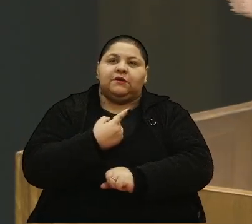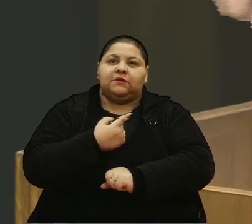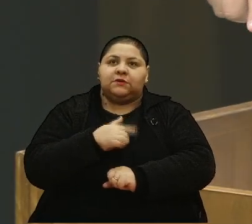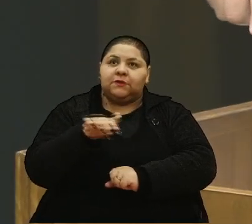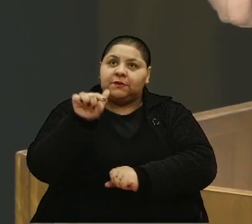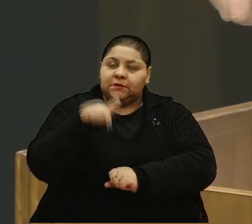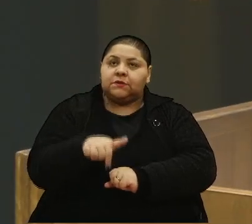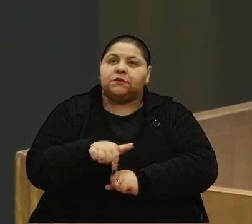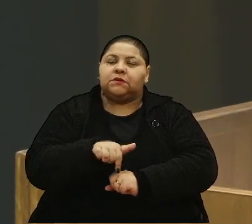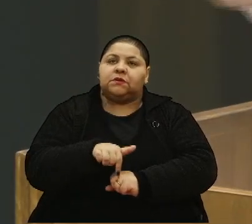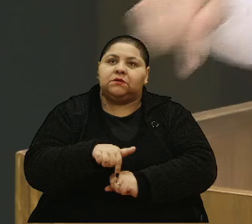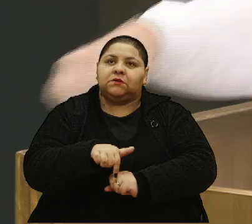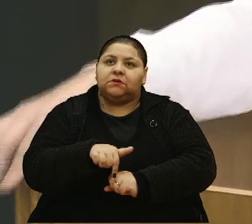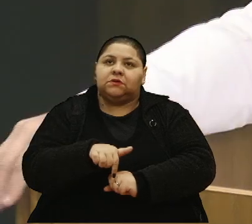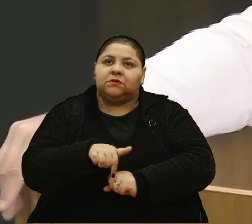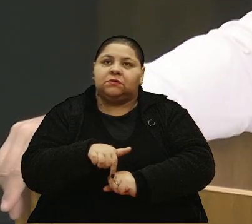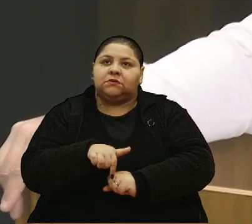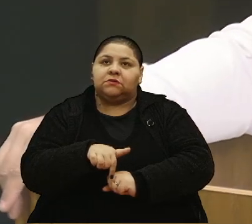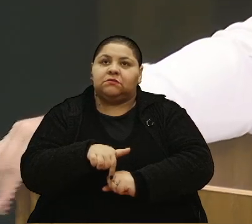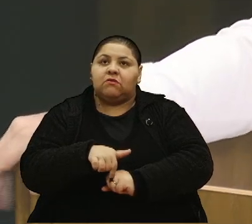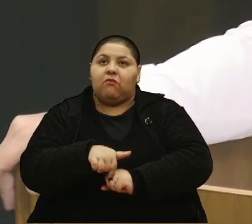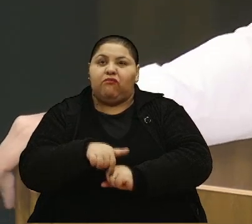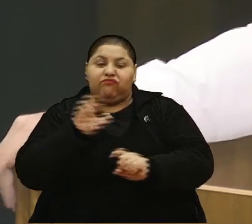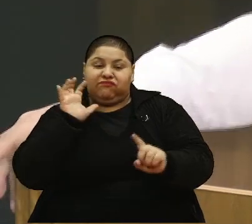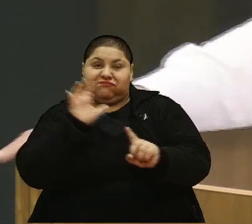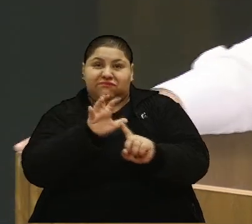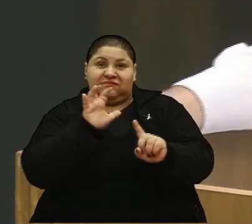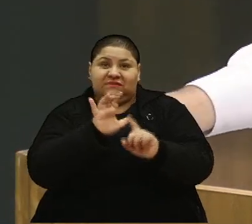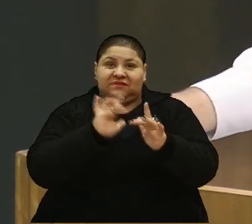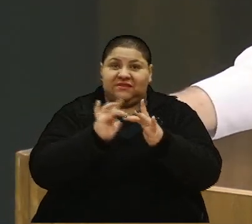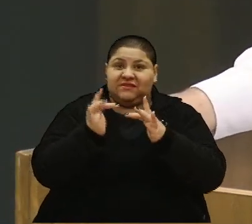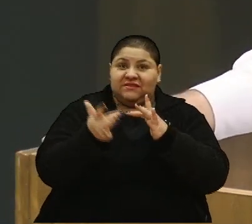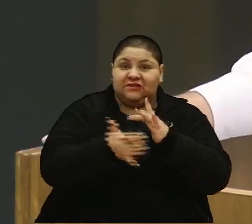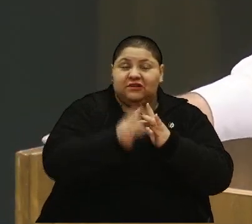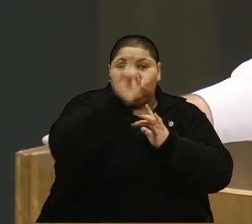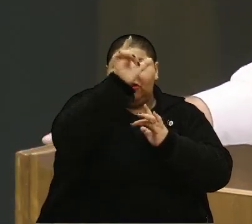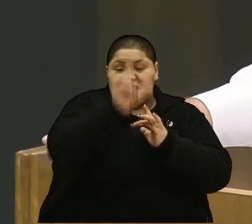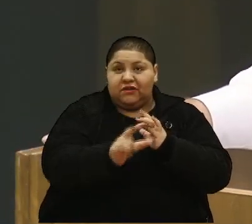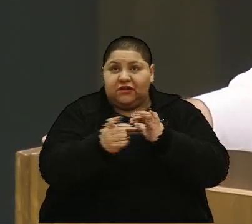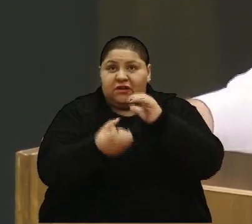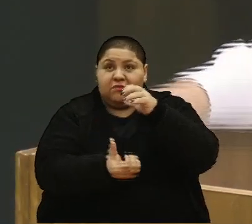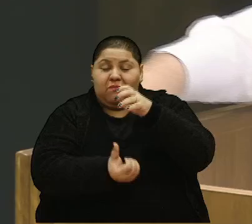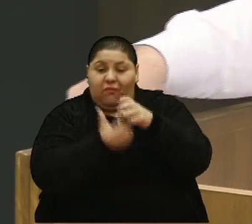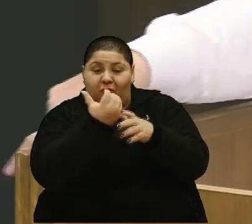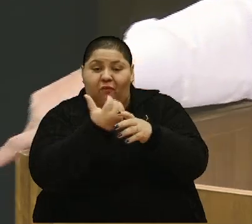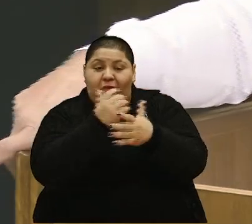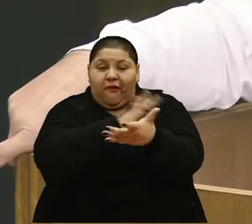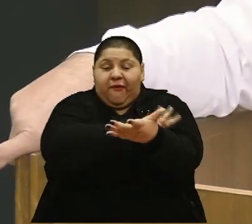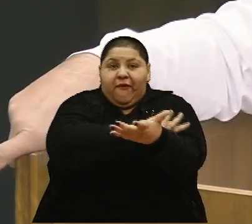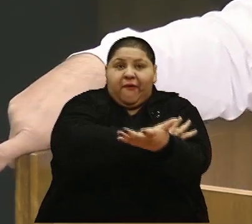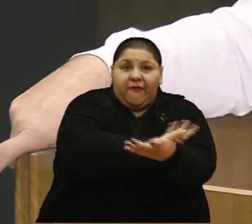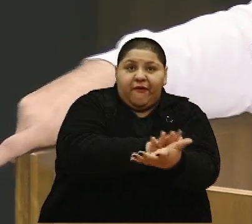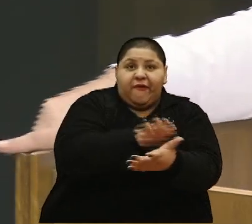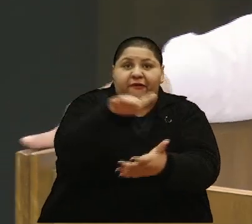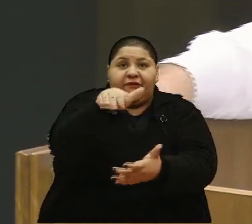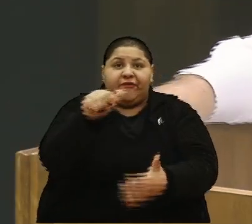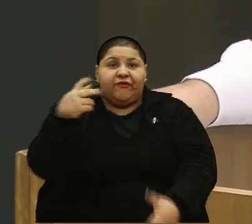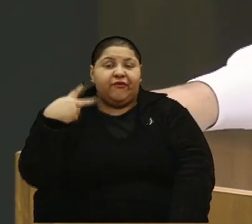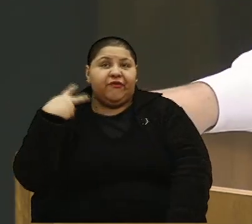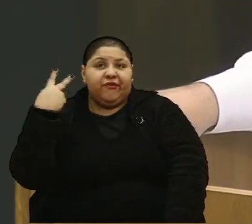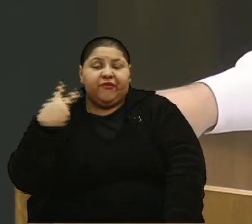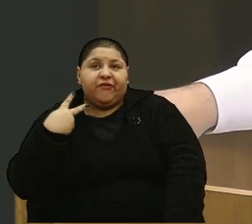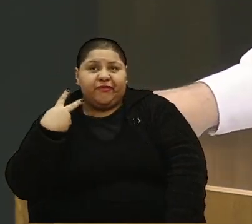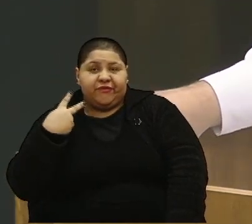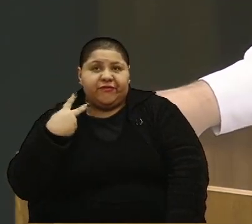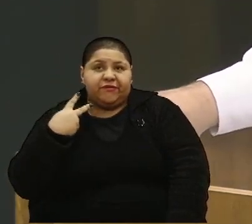somos aviltados nas redes sociais, quando alguém produz racismo, quando alguém chama um vereador